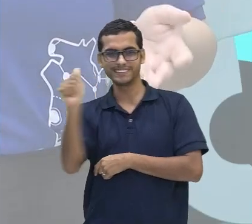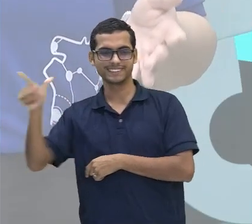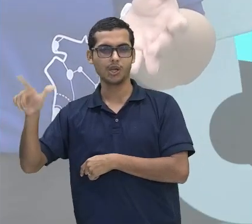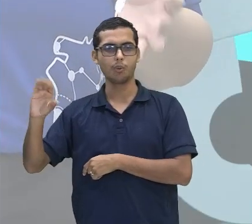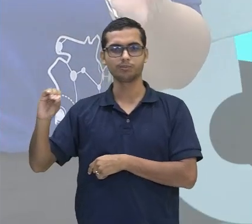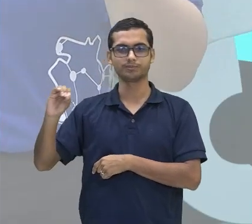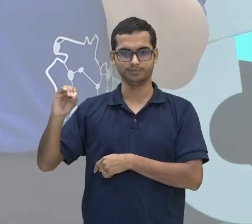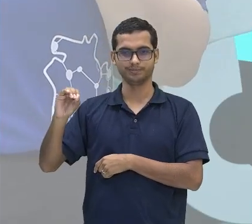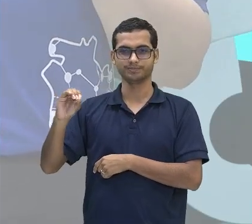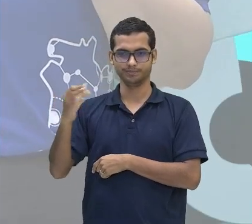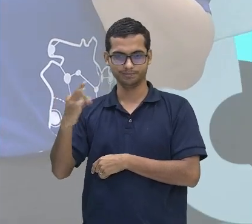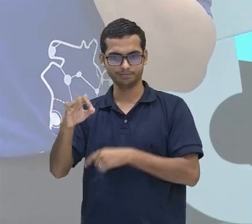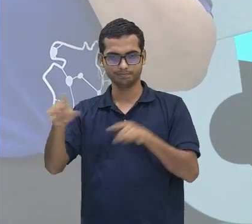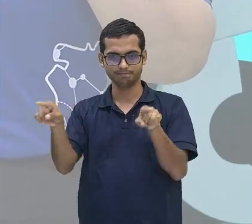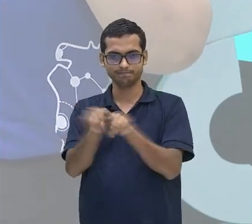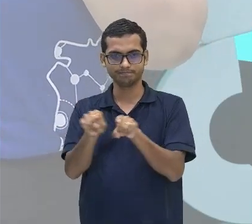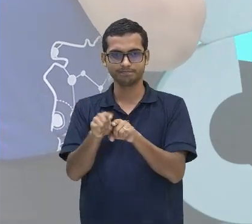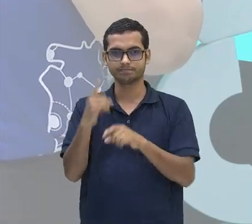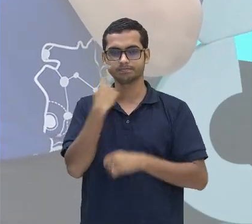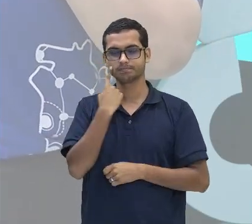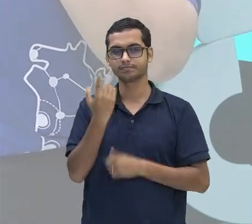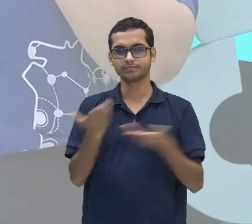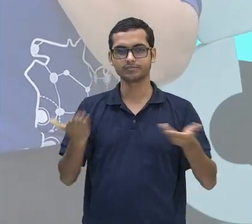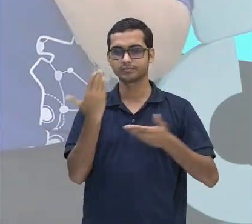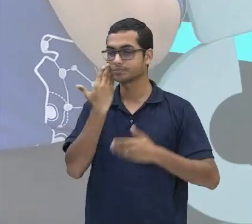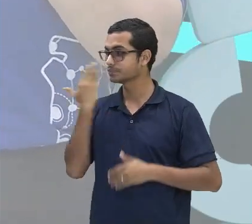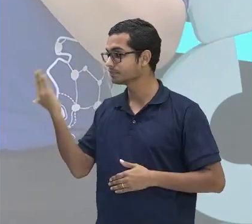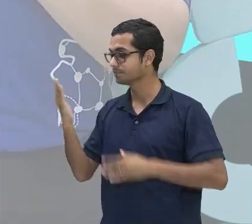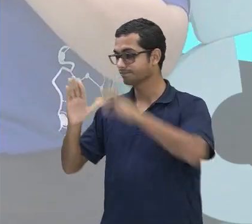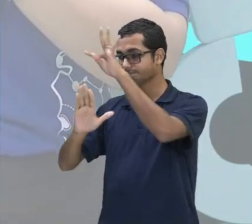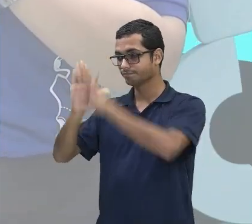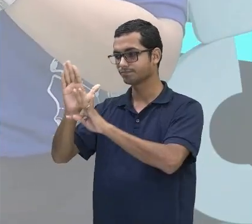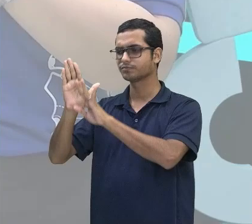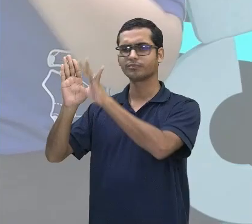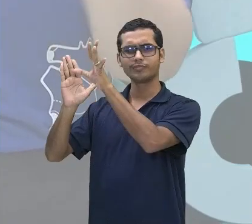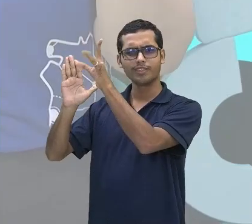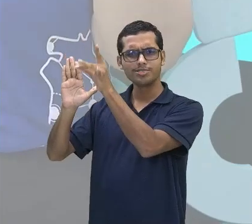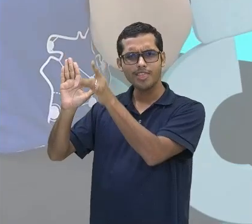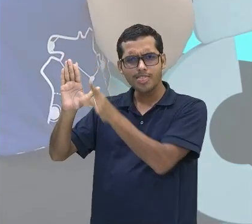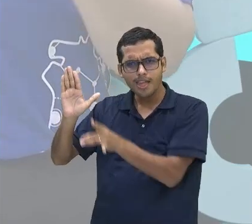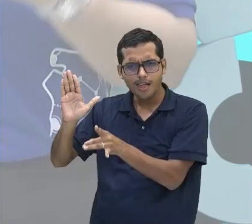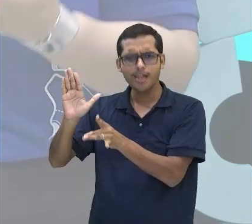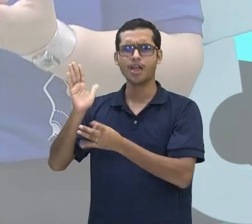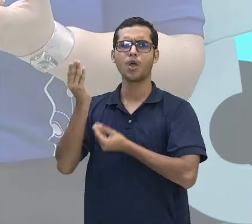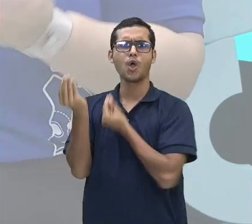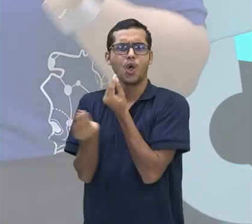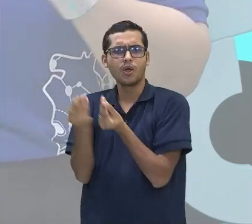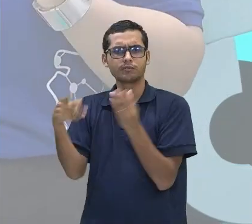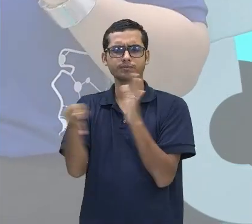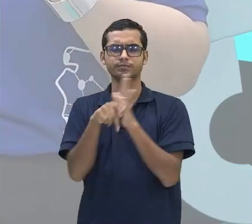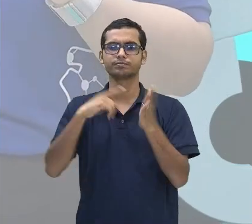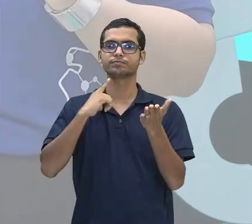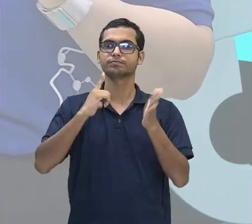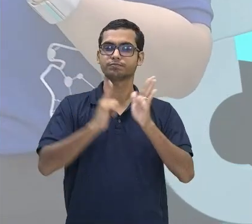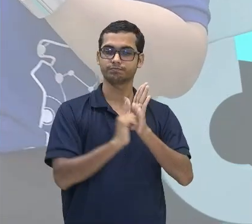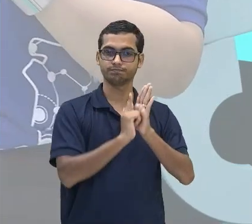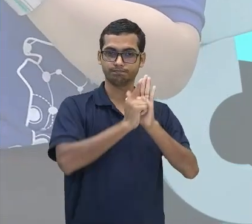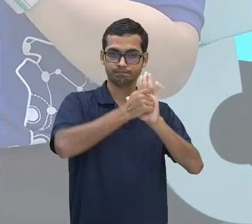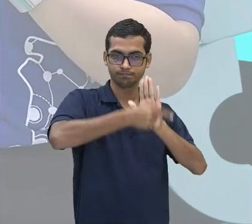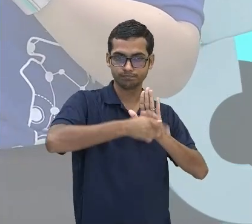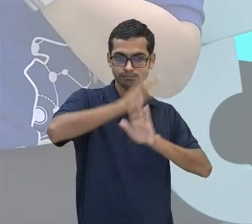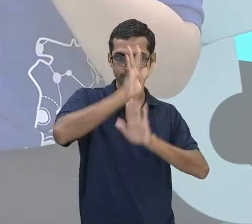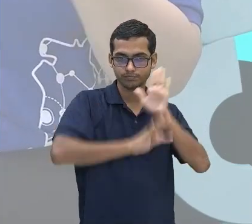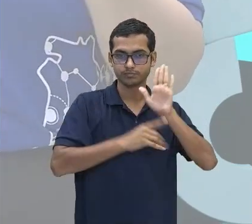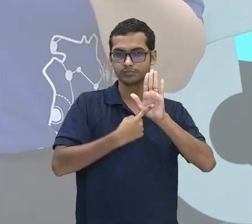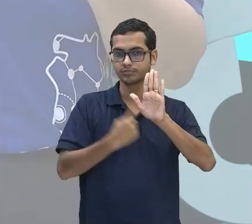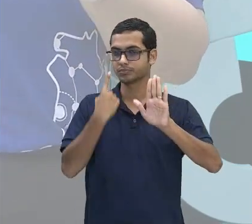Então vamos lá. Por exemplo, agora, detalhando os tipos, esses gêneros textuais que são persuasivos. O